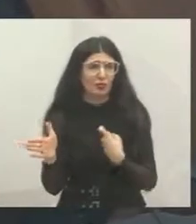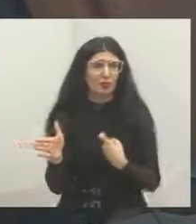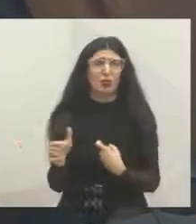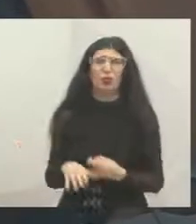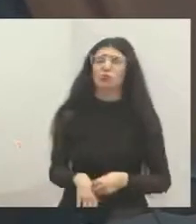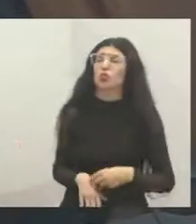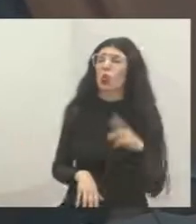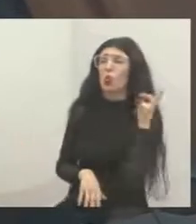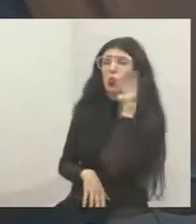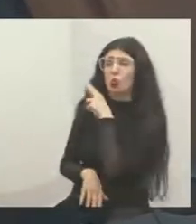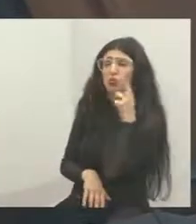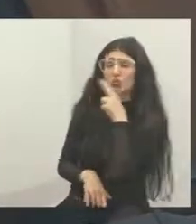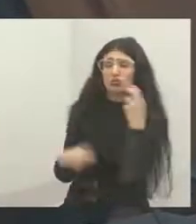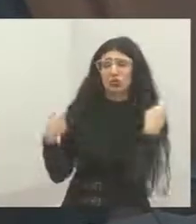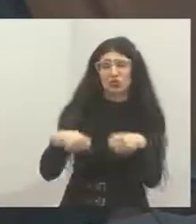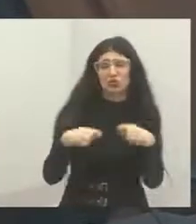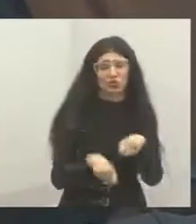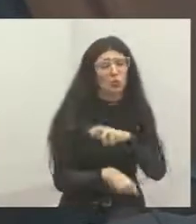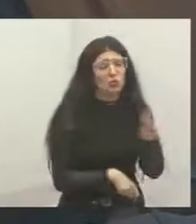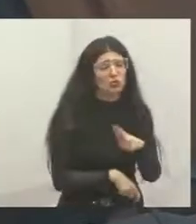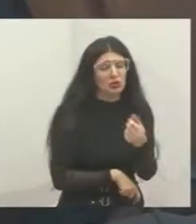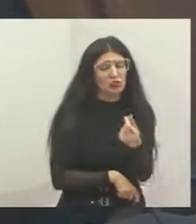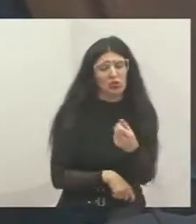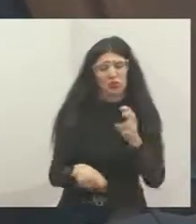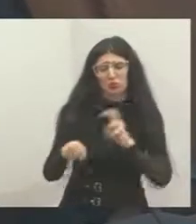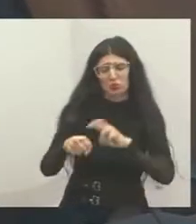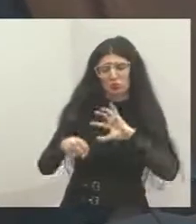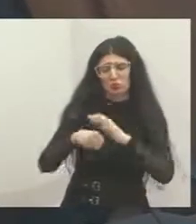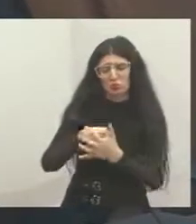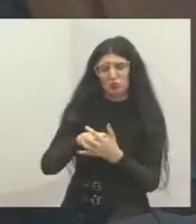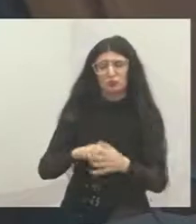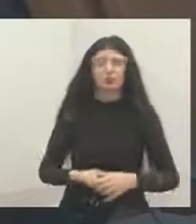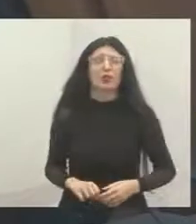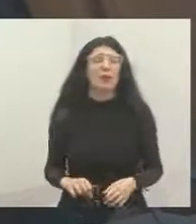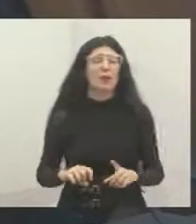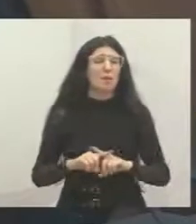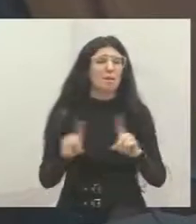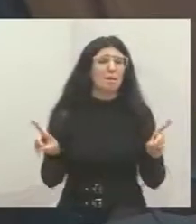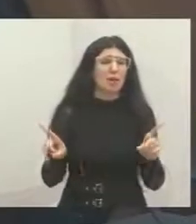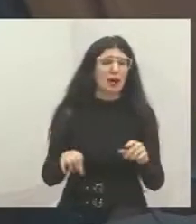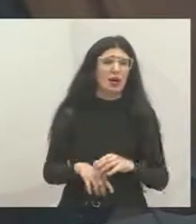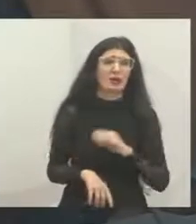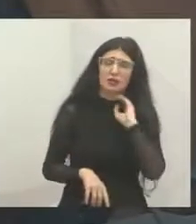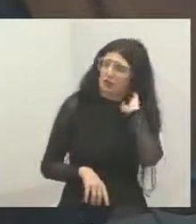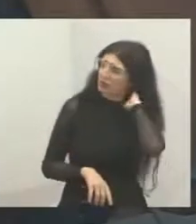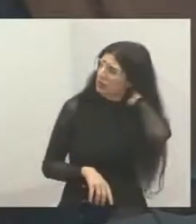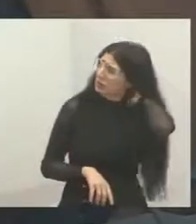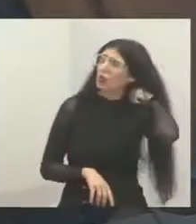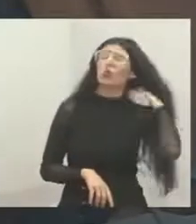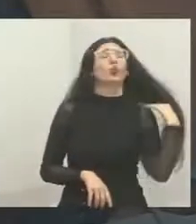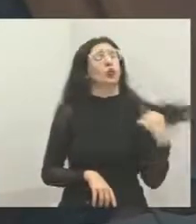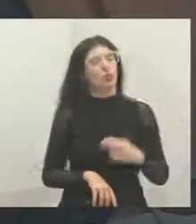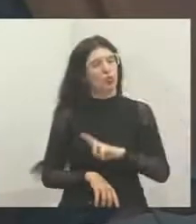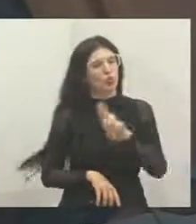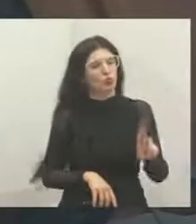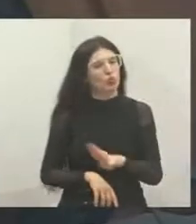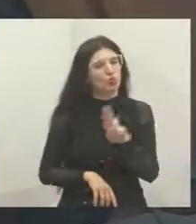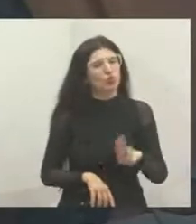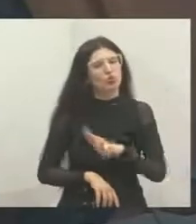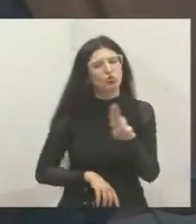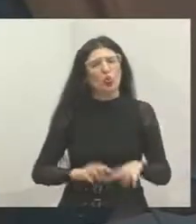emergencial do Covid-19. E aqui, mas assim, se usou muito pouco